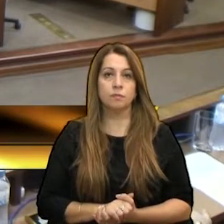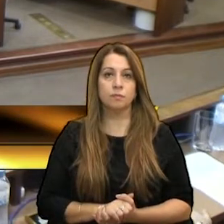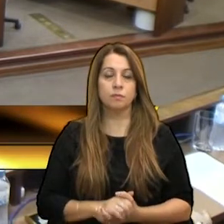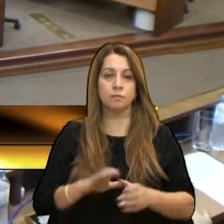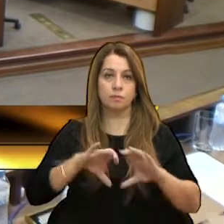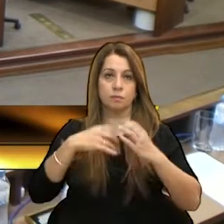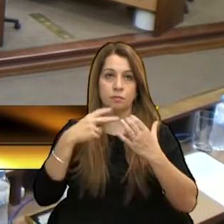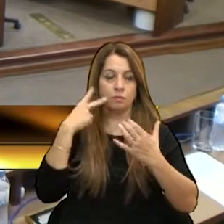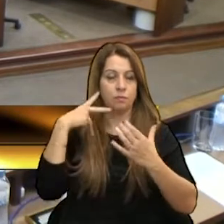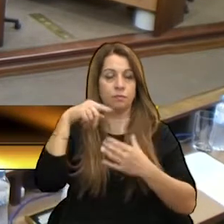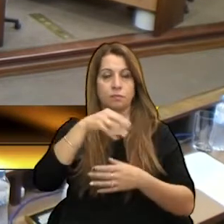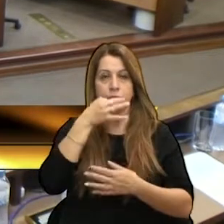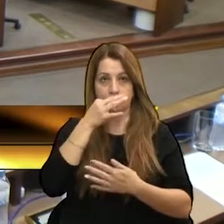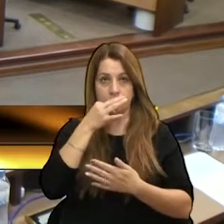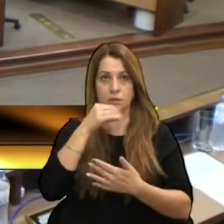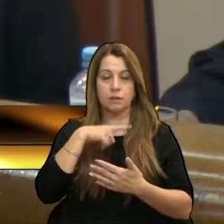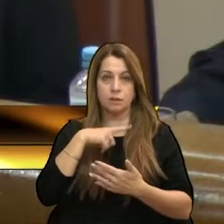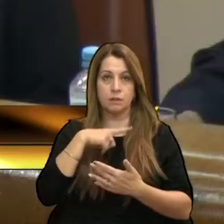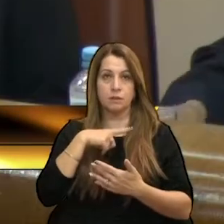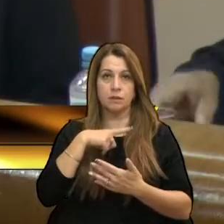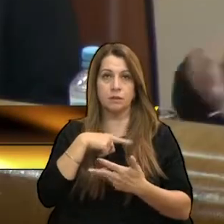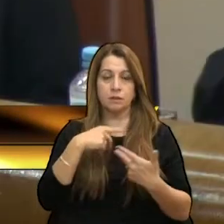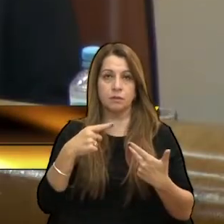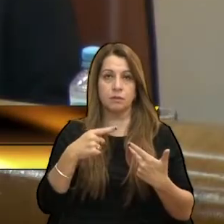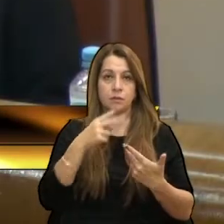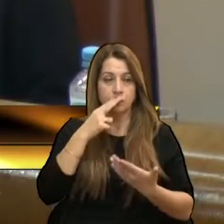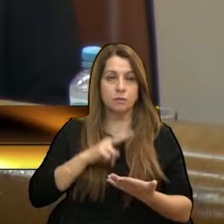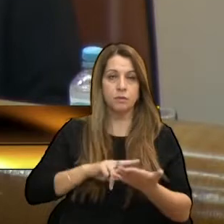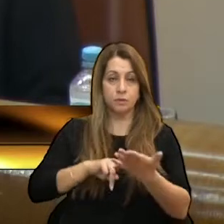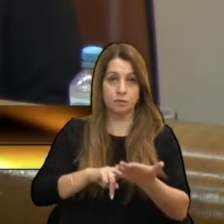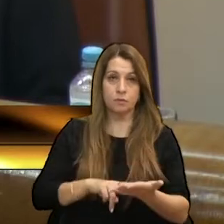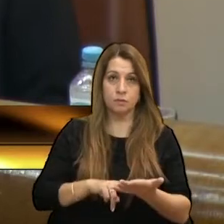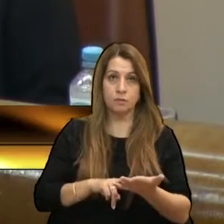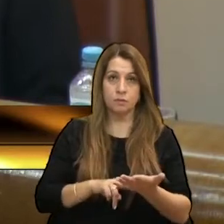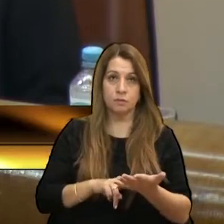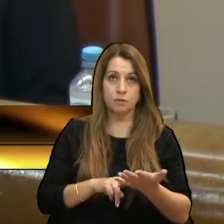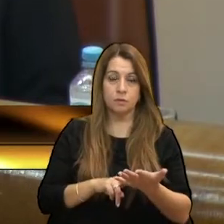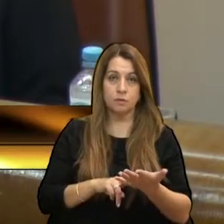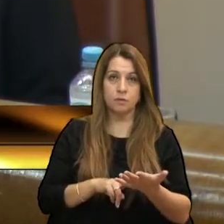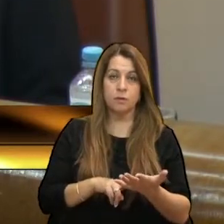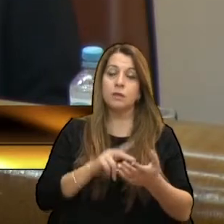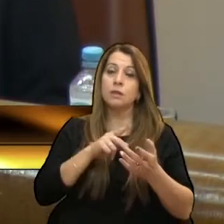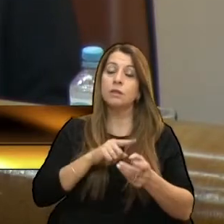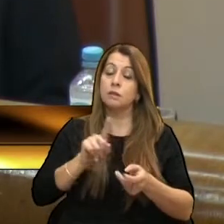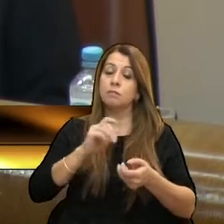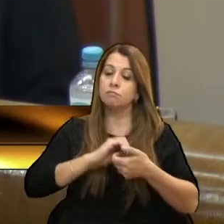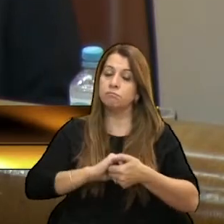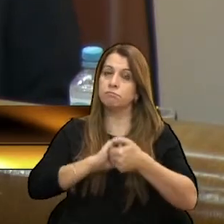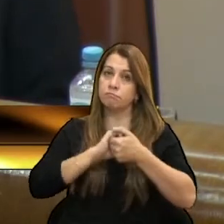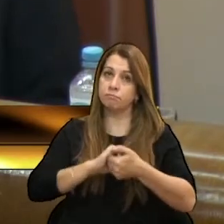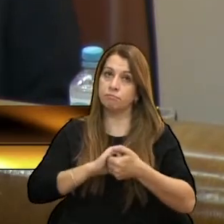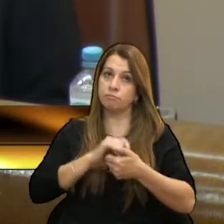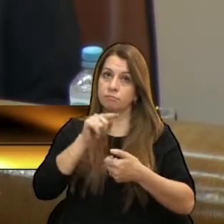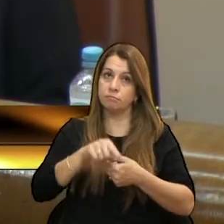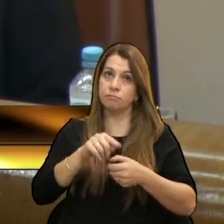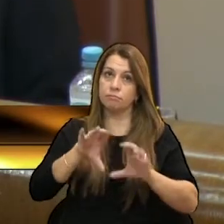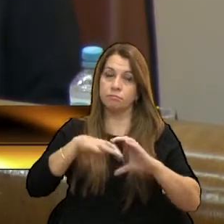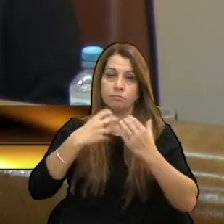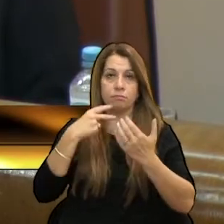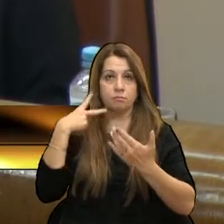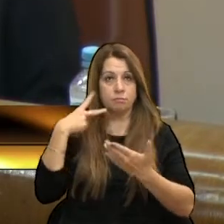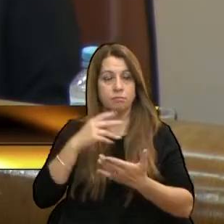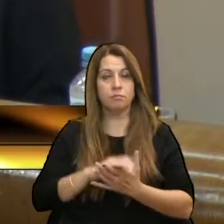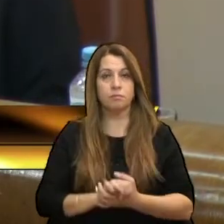Câmara Municipal de Caxias do Sul recebeu as seguintes correspondências, enviando cumprimentos a esse